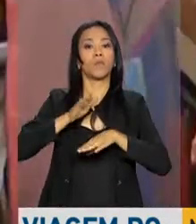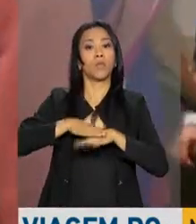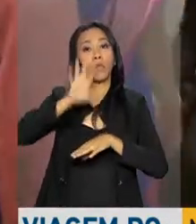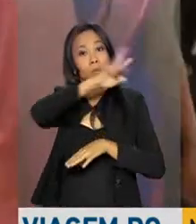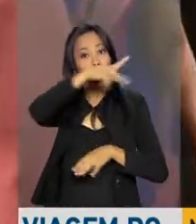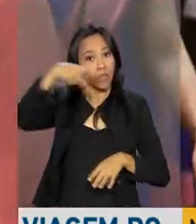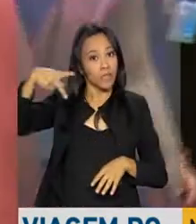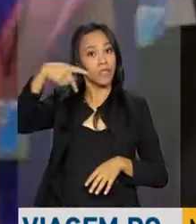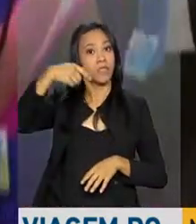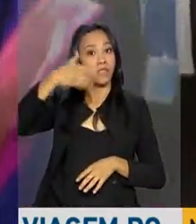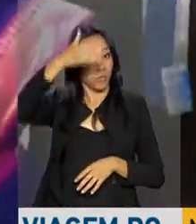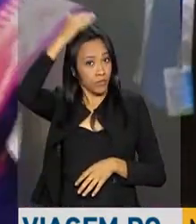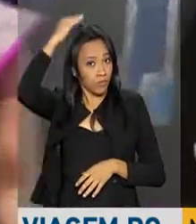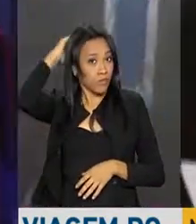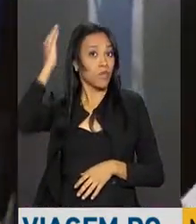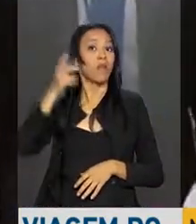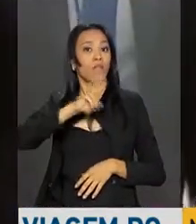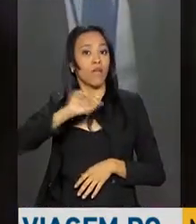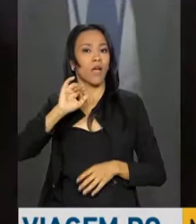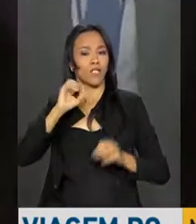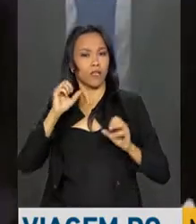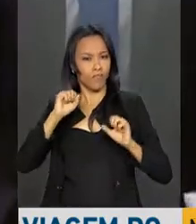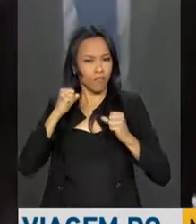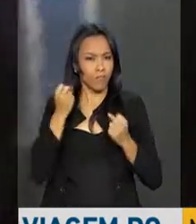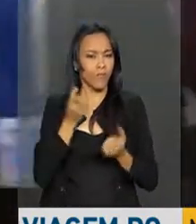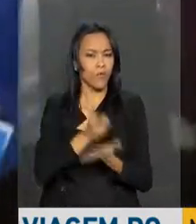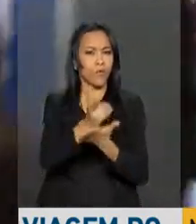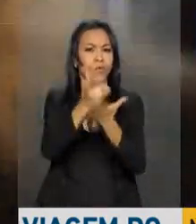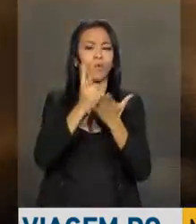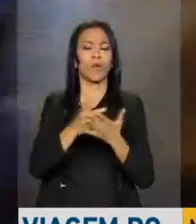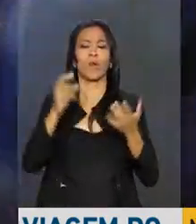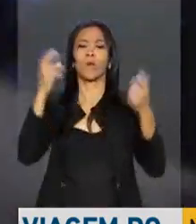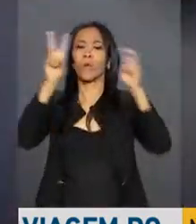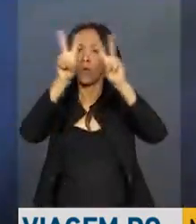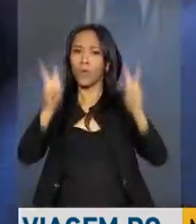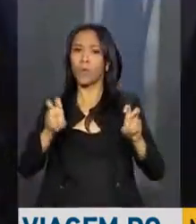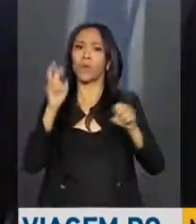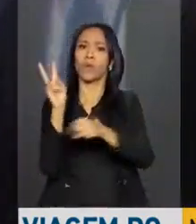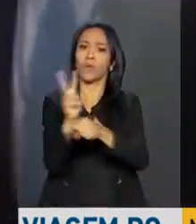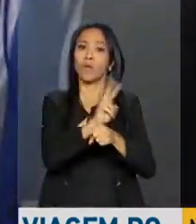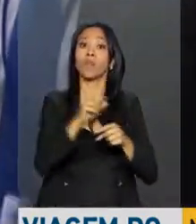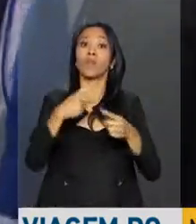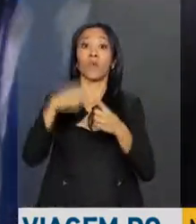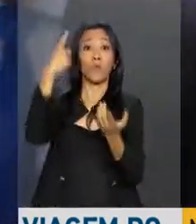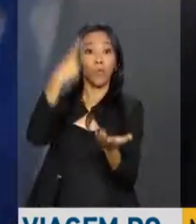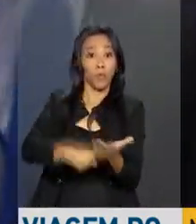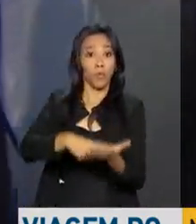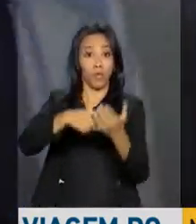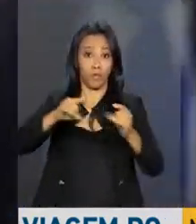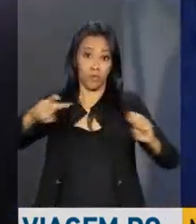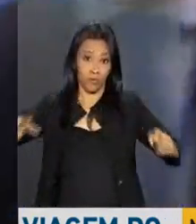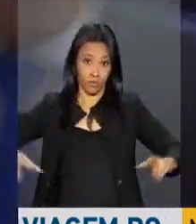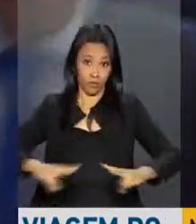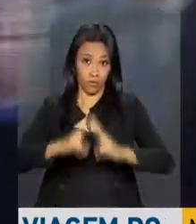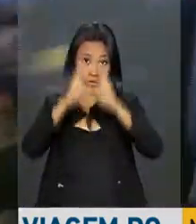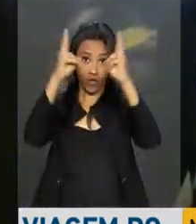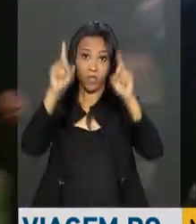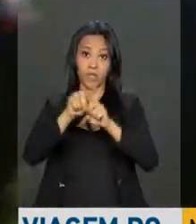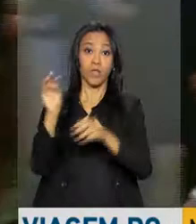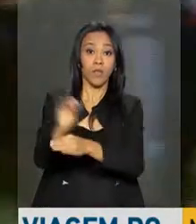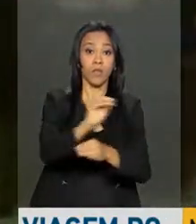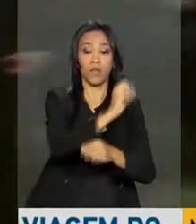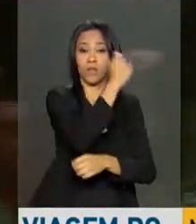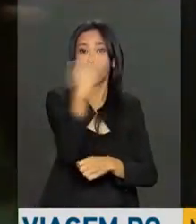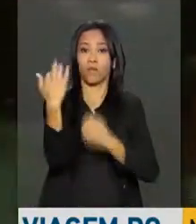reforçar o compromisso com o desenvolvimento sustentável, com o Acordo de Paris e com a preservação do meio ambiente. O presidente também